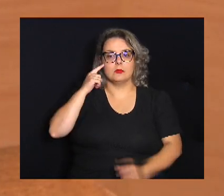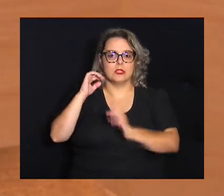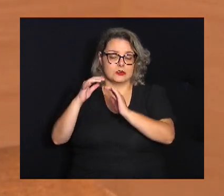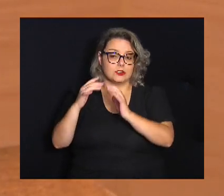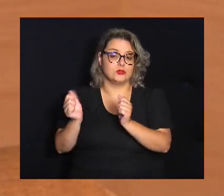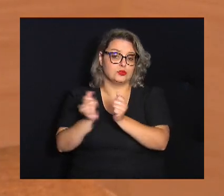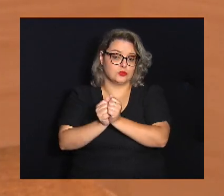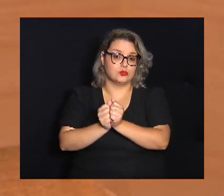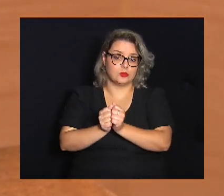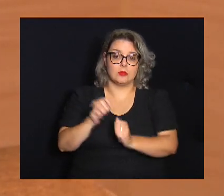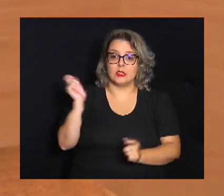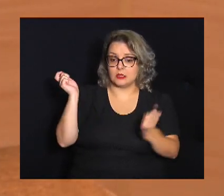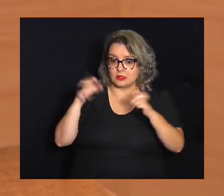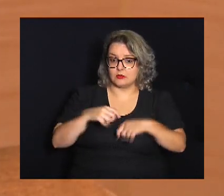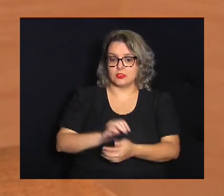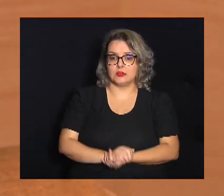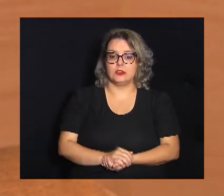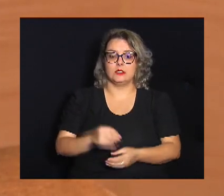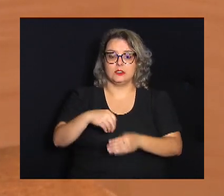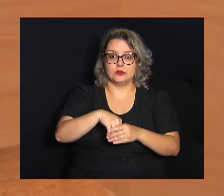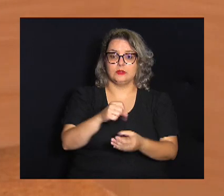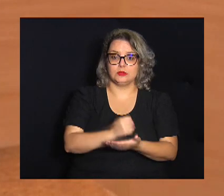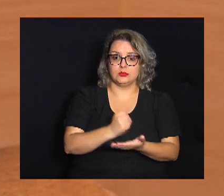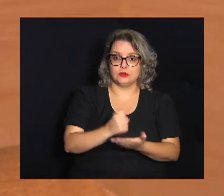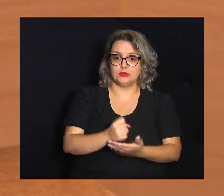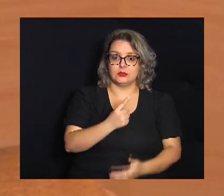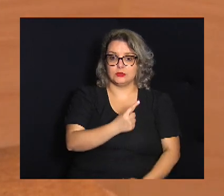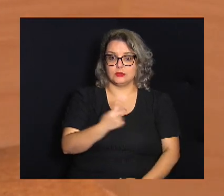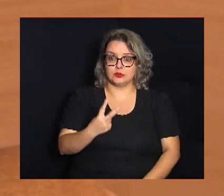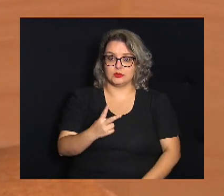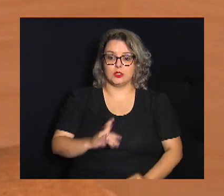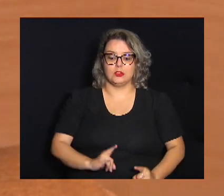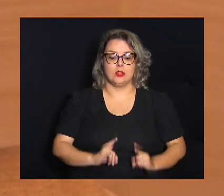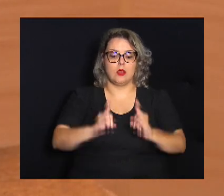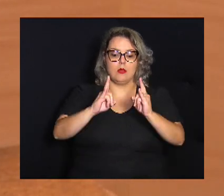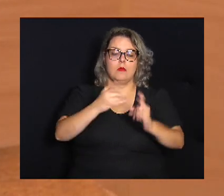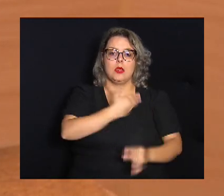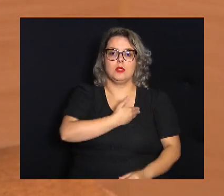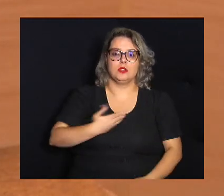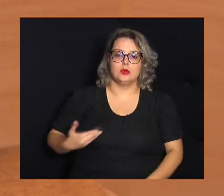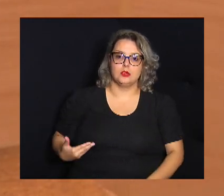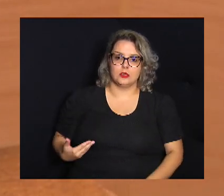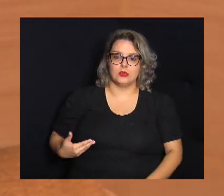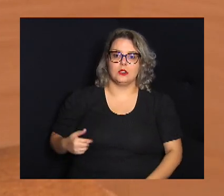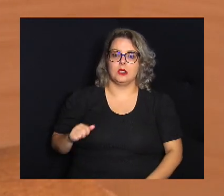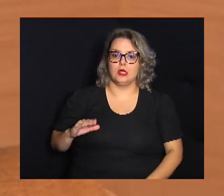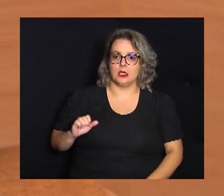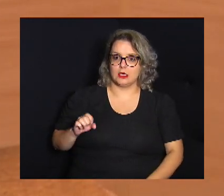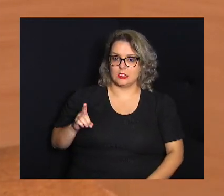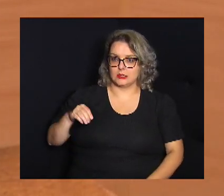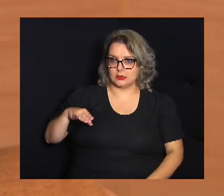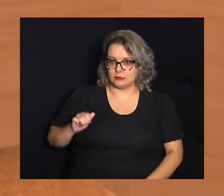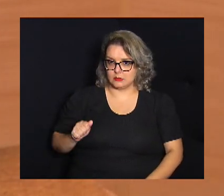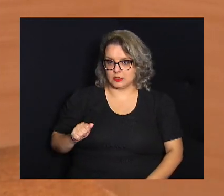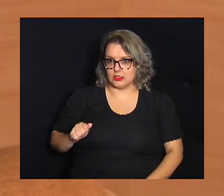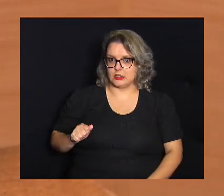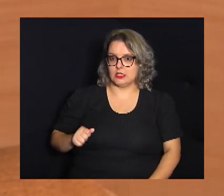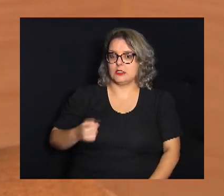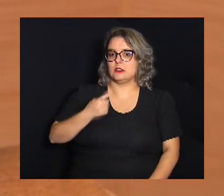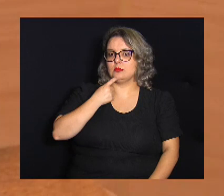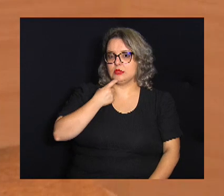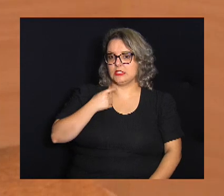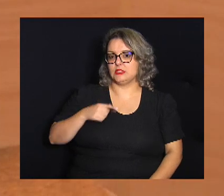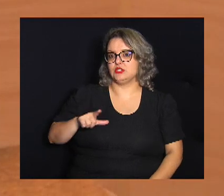que tem hoje. Dentro do contrato, nós temos 12 prédios públicos, a Academia Campinense de Letra é um deles, né? A